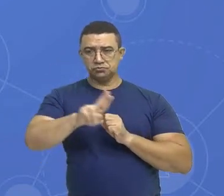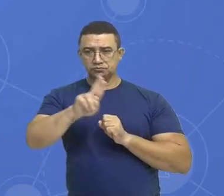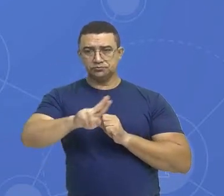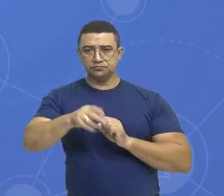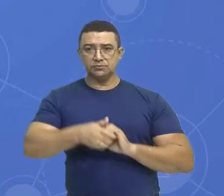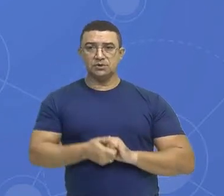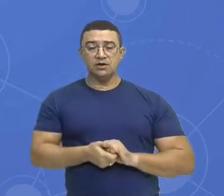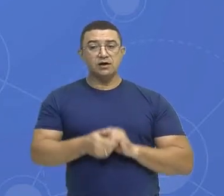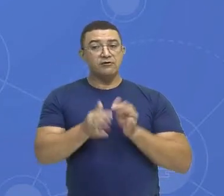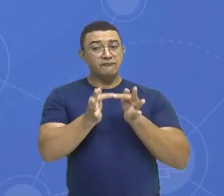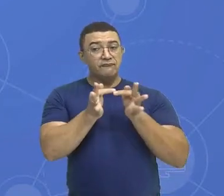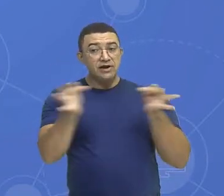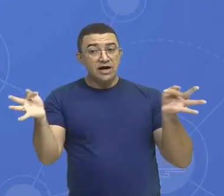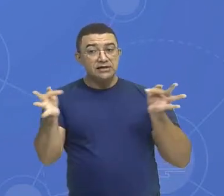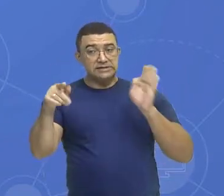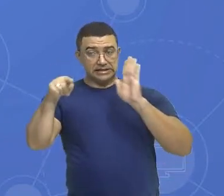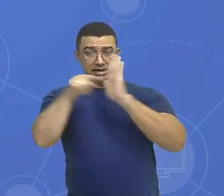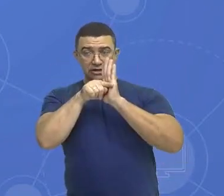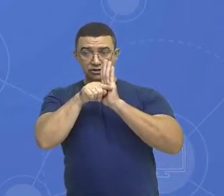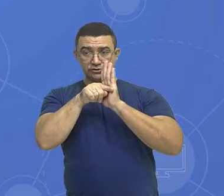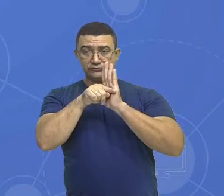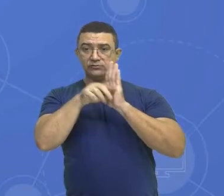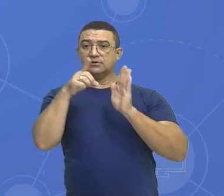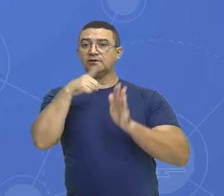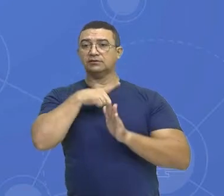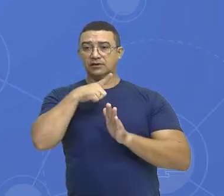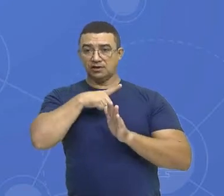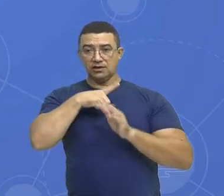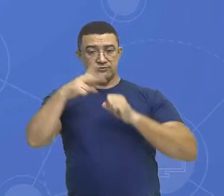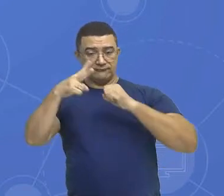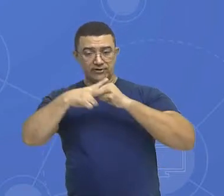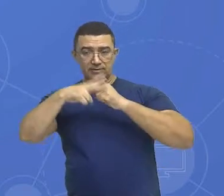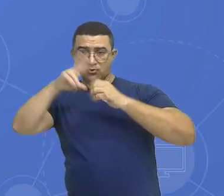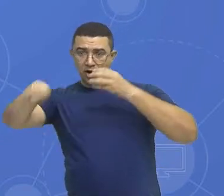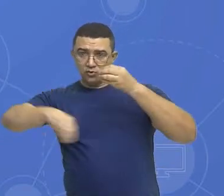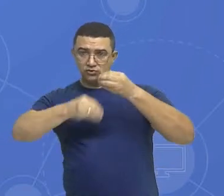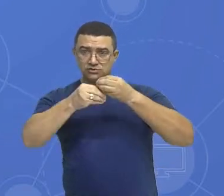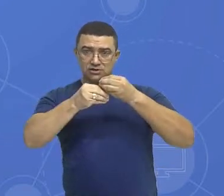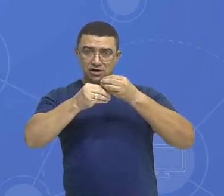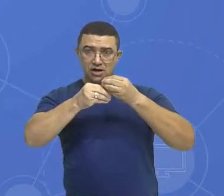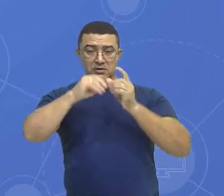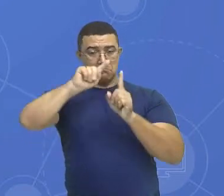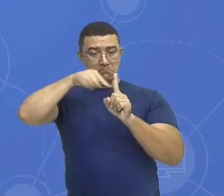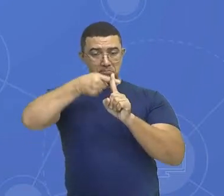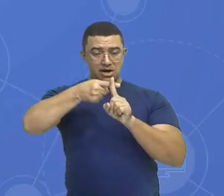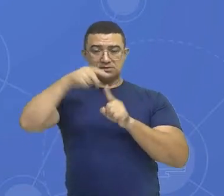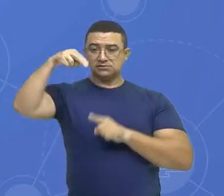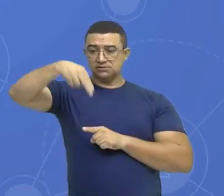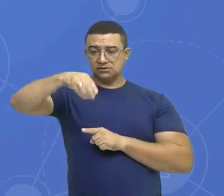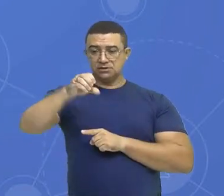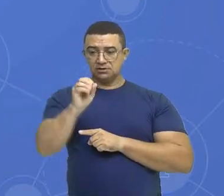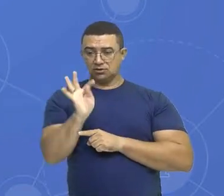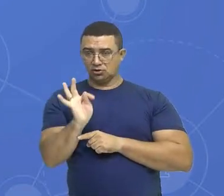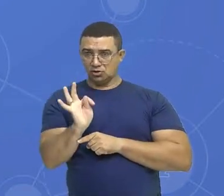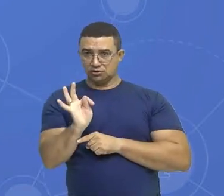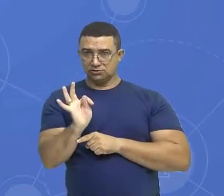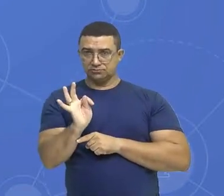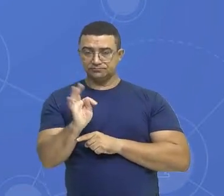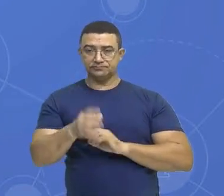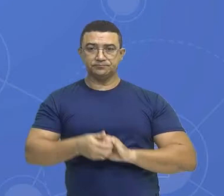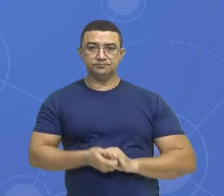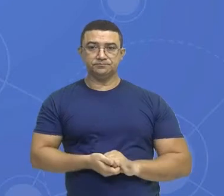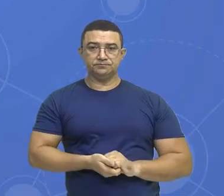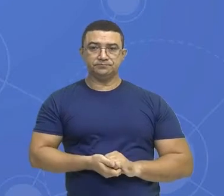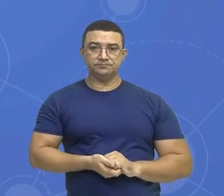nas frases negativas, eu vou ter a presença do verbo auxiliar, tá? Mais o not. Se for sujeito que não seja a terceira